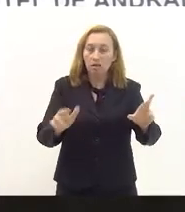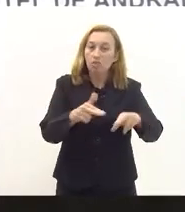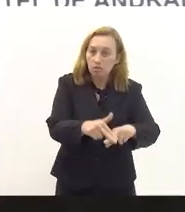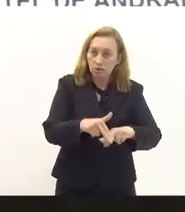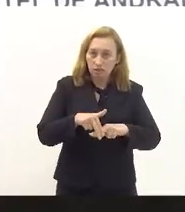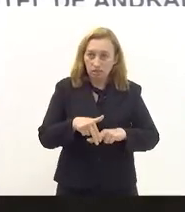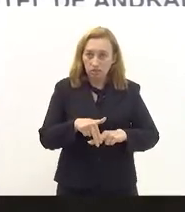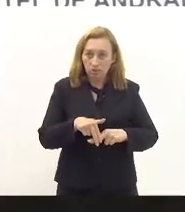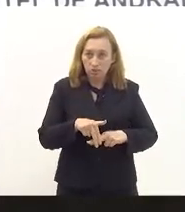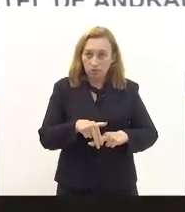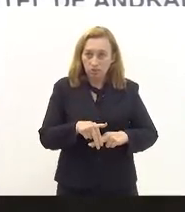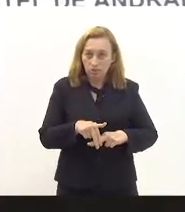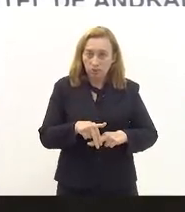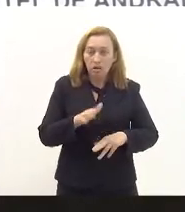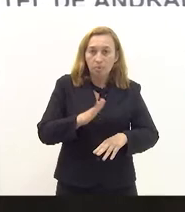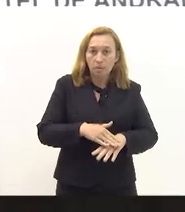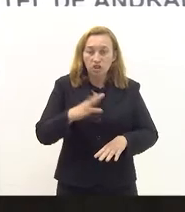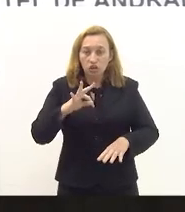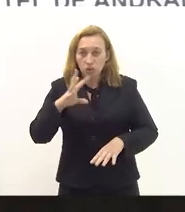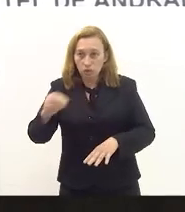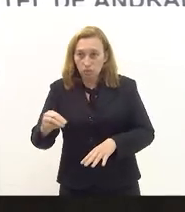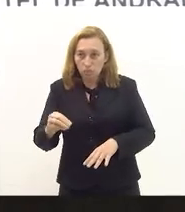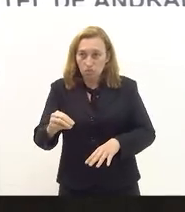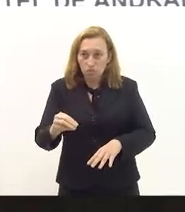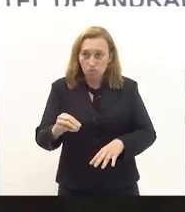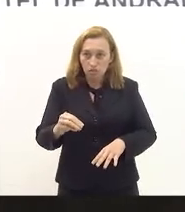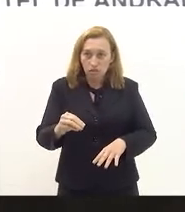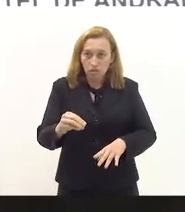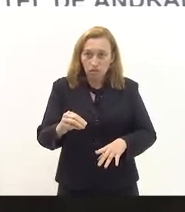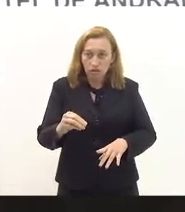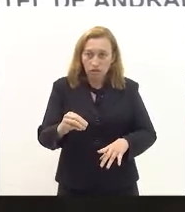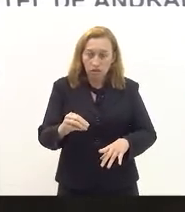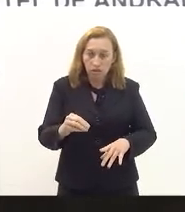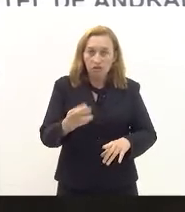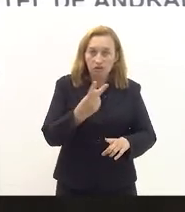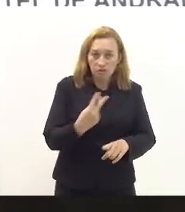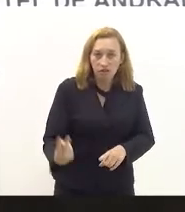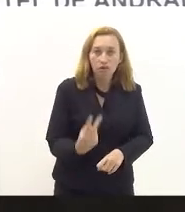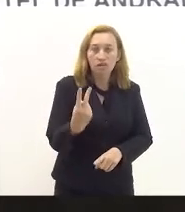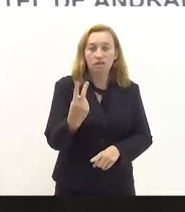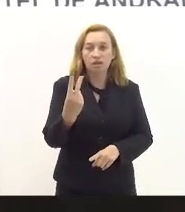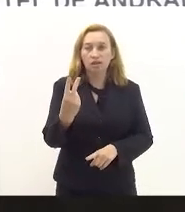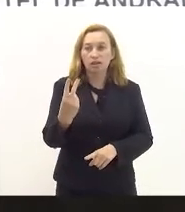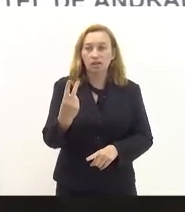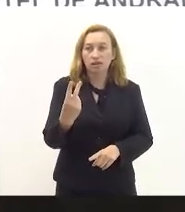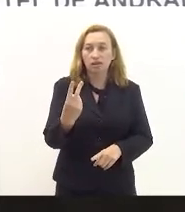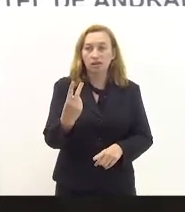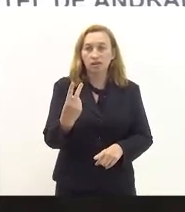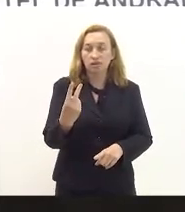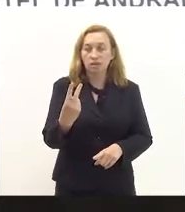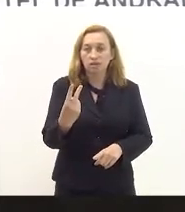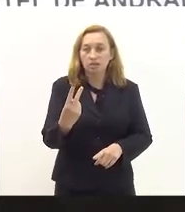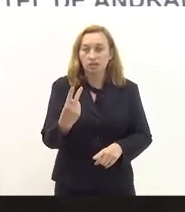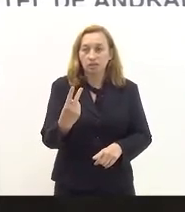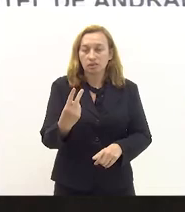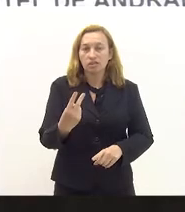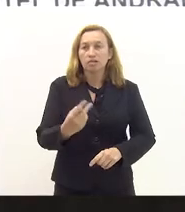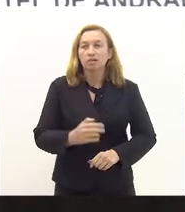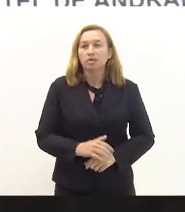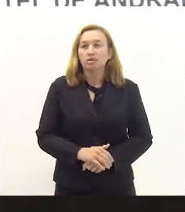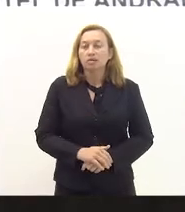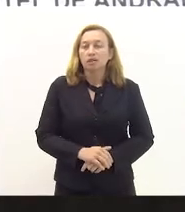Portanto, mais que nunca, é visceral preservá-la. Nas eleições que se